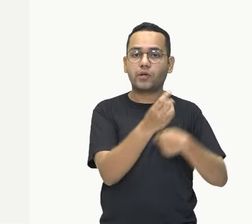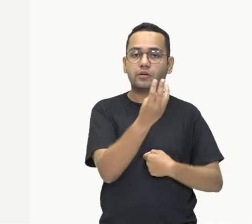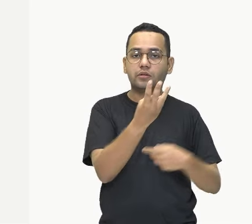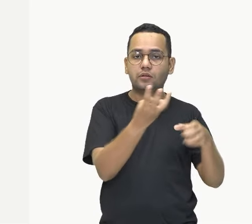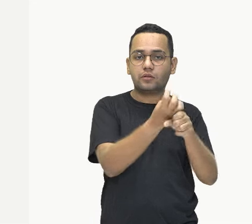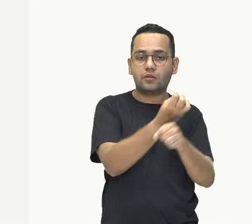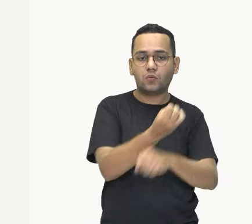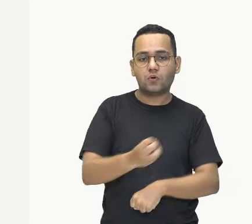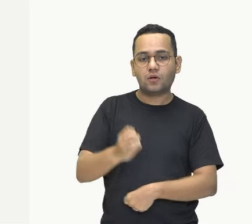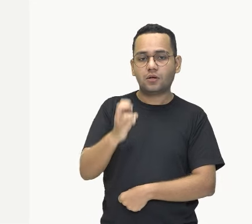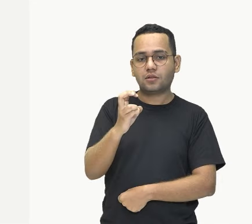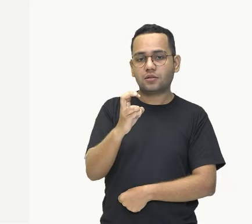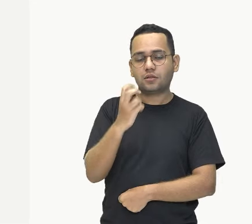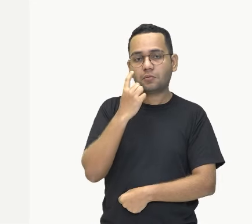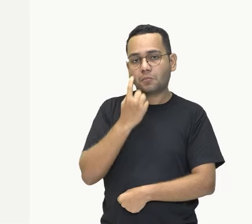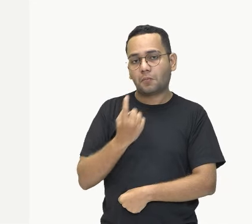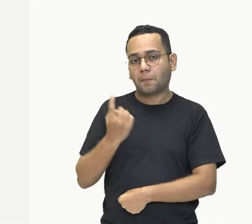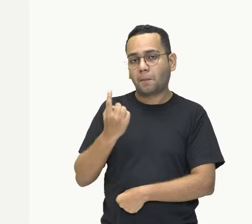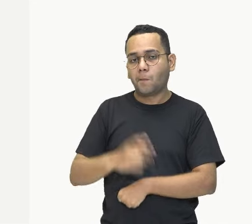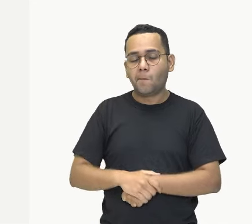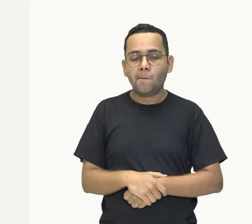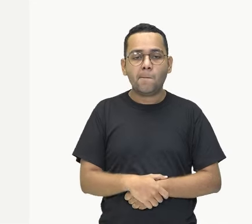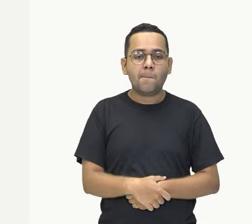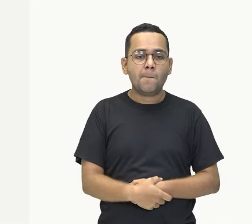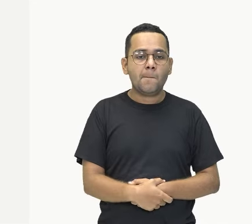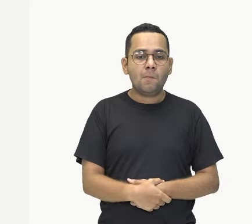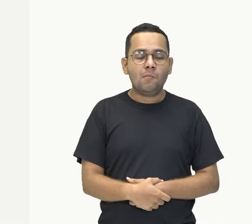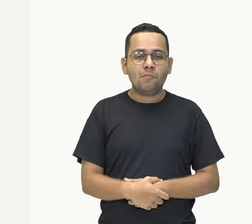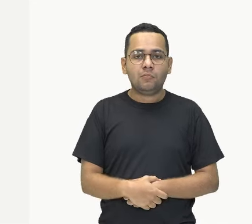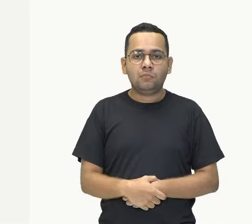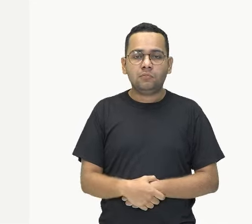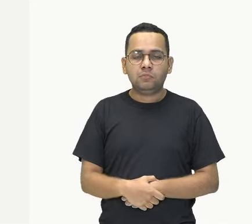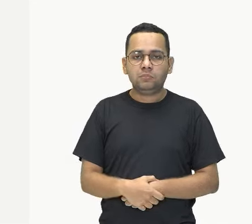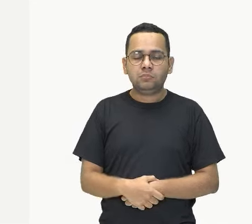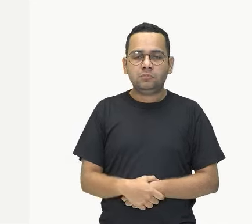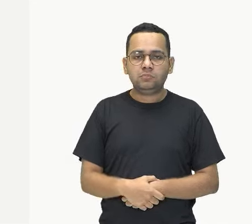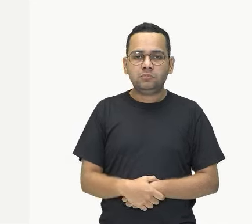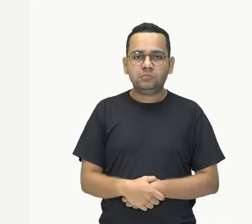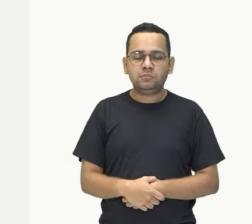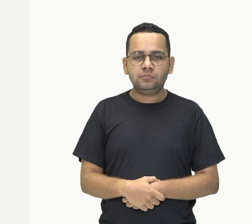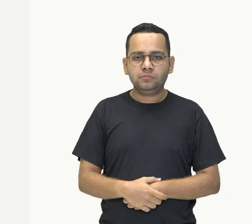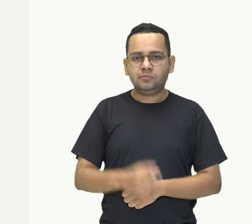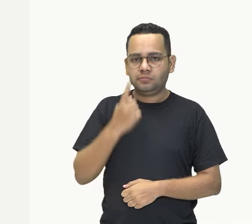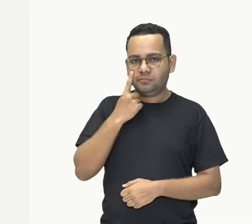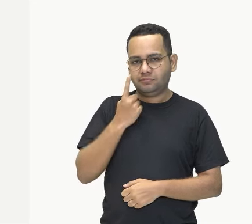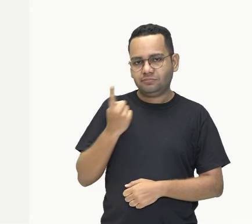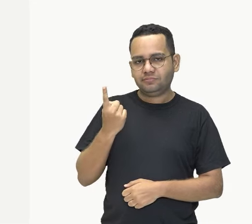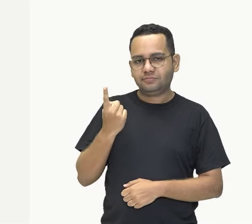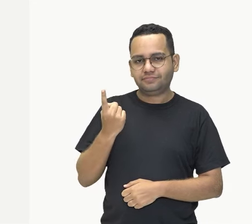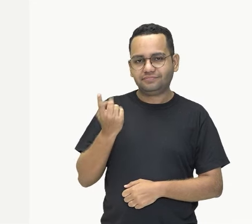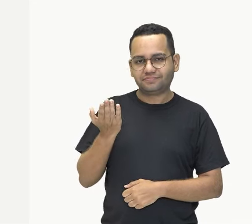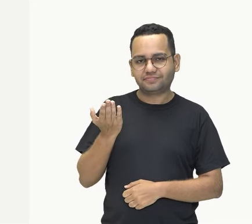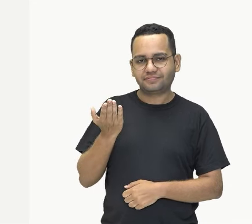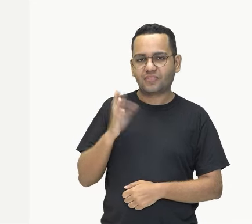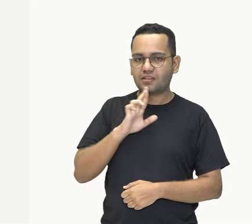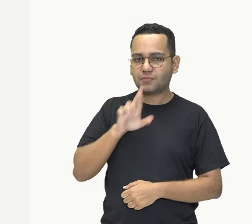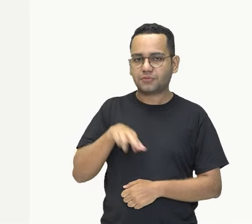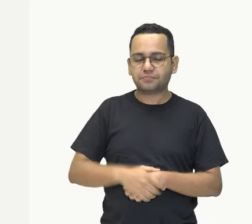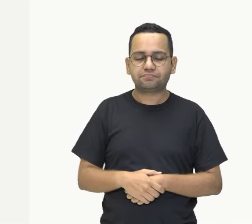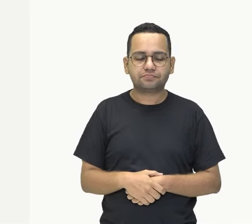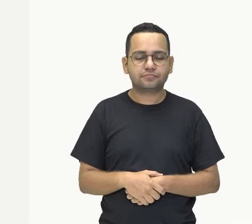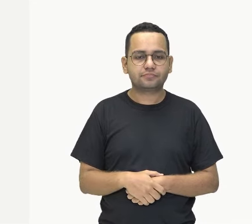Ó. Era x ao quadrado vezes x ao cubo. Então, eu repito o